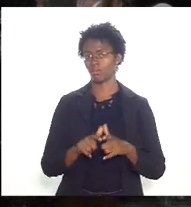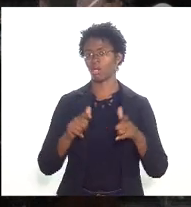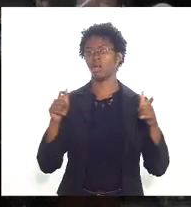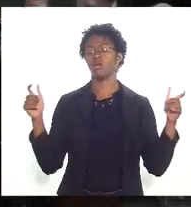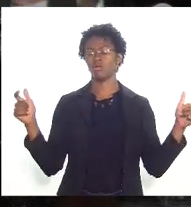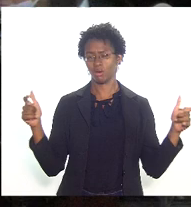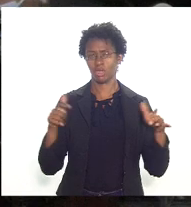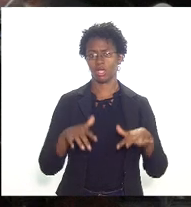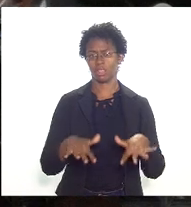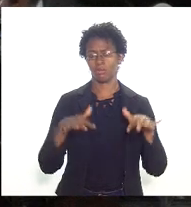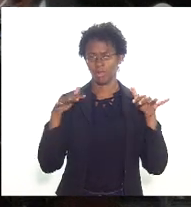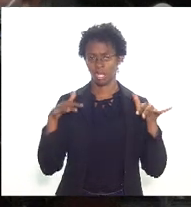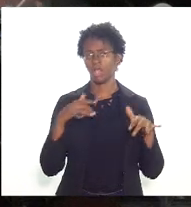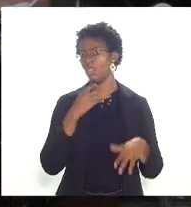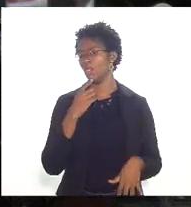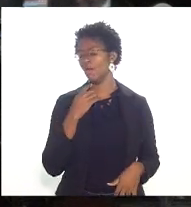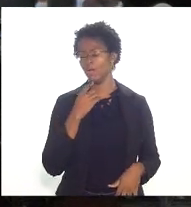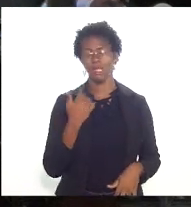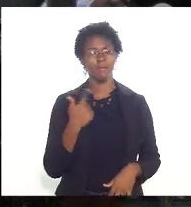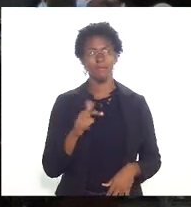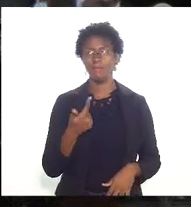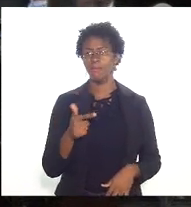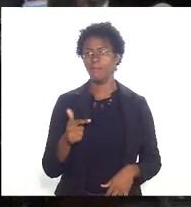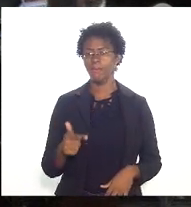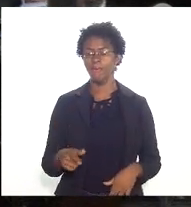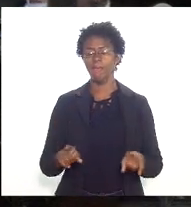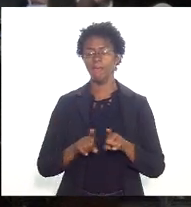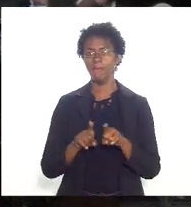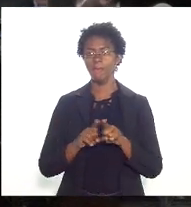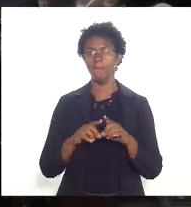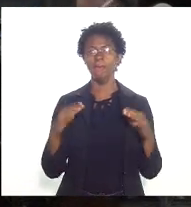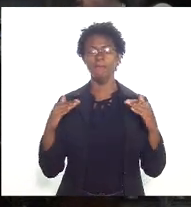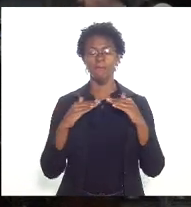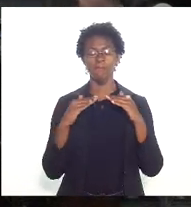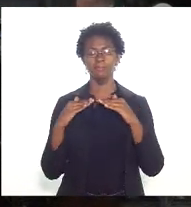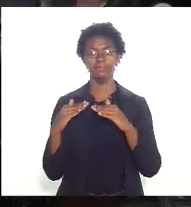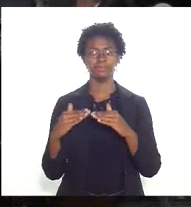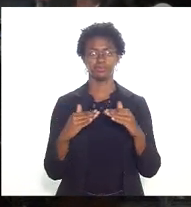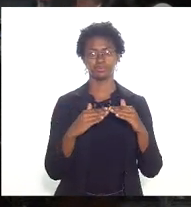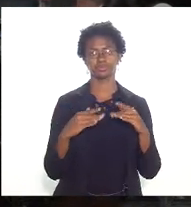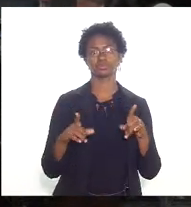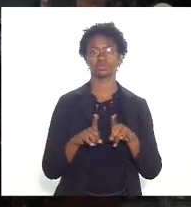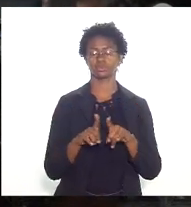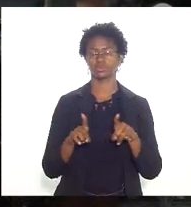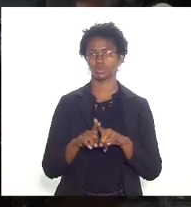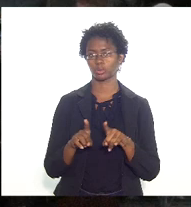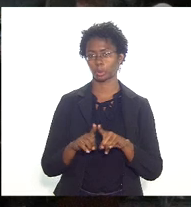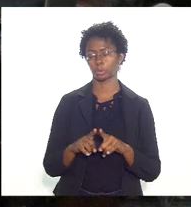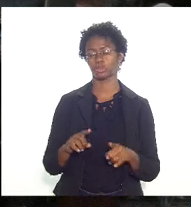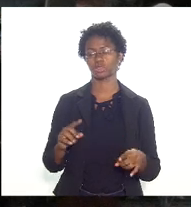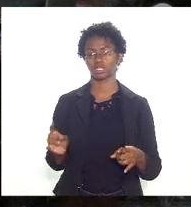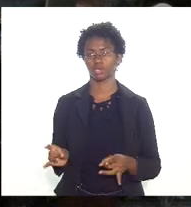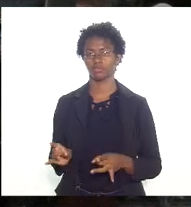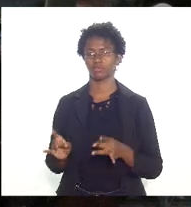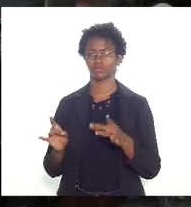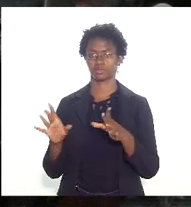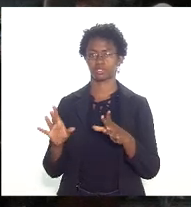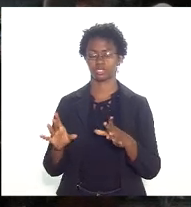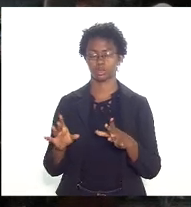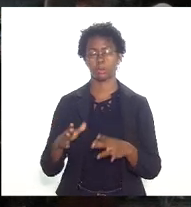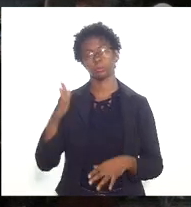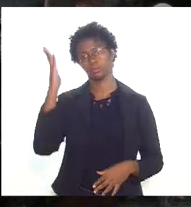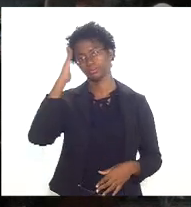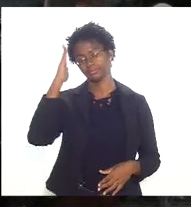do plenário Sem dúvida até aqueles que são favoráveis à privatização quem